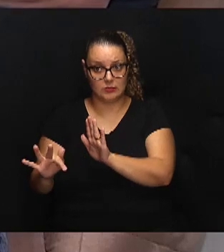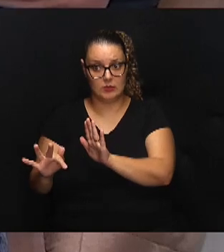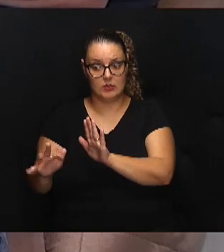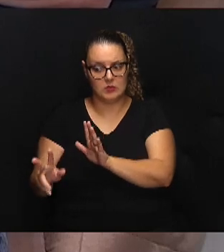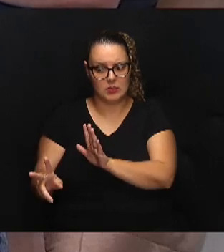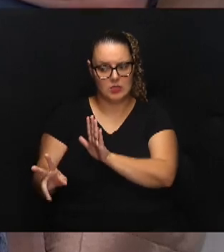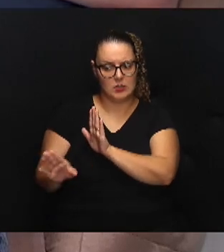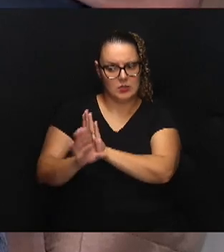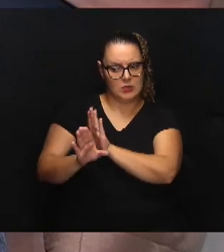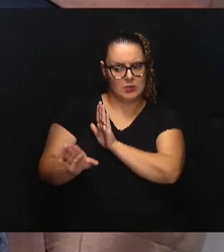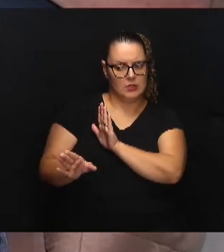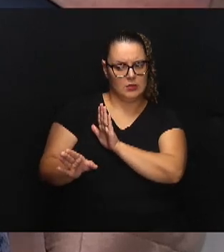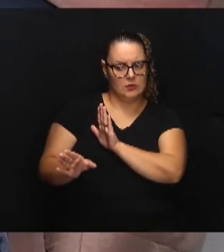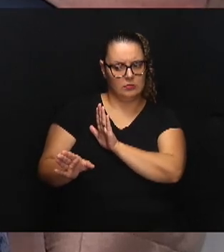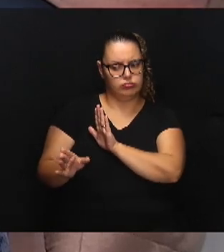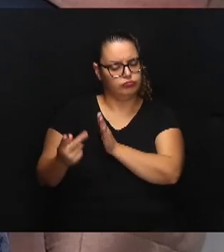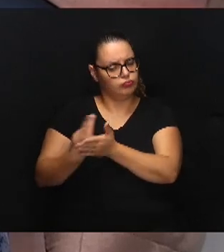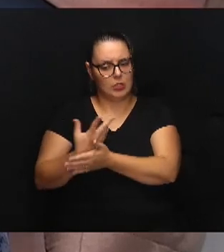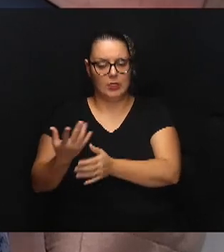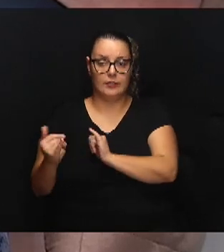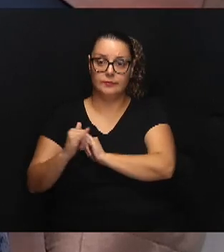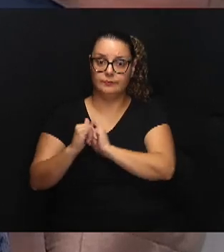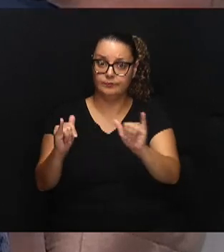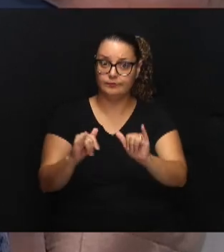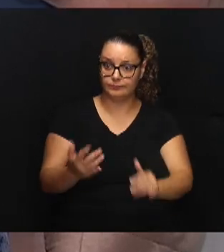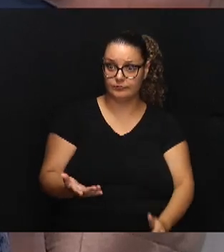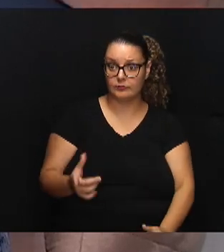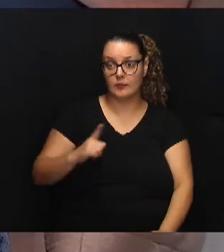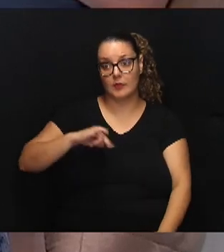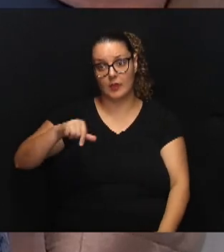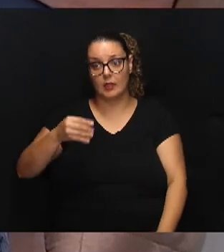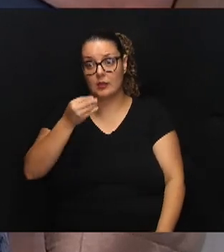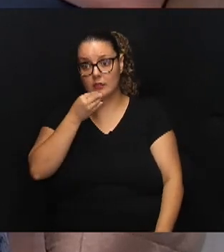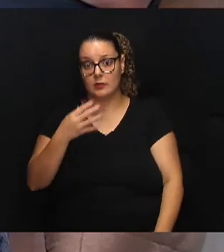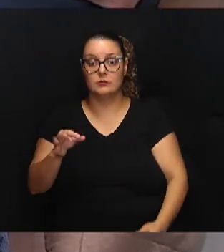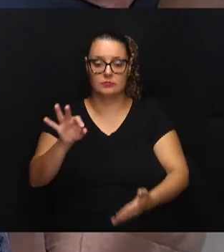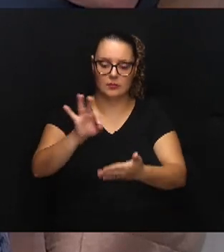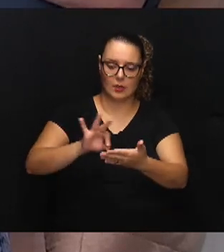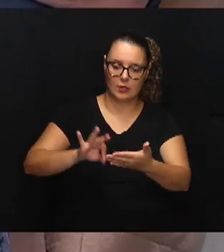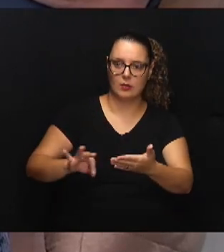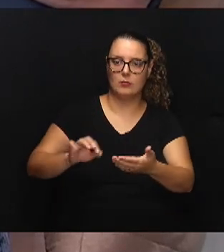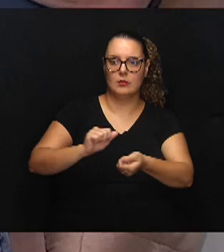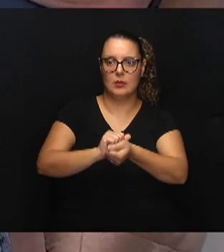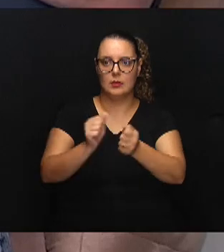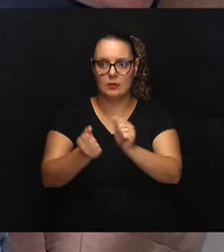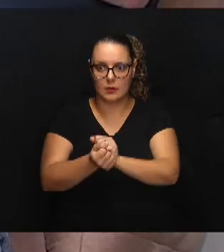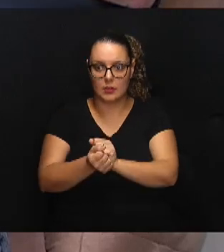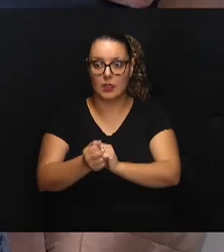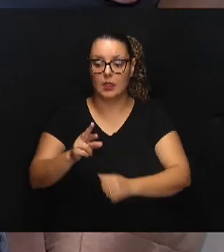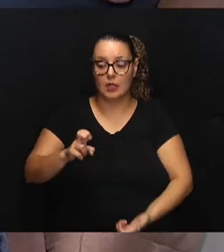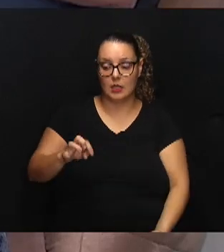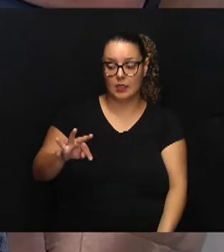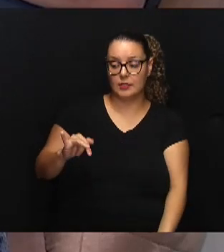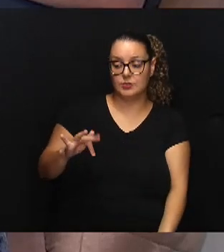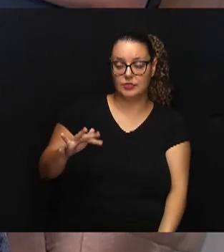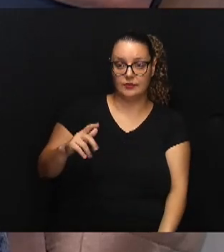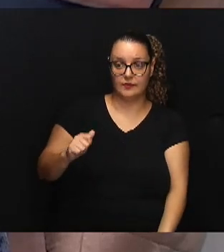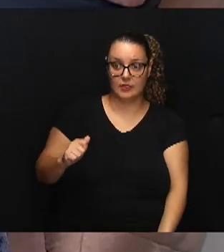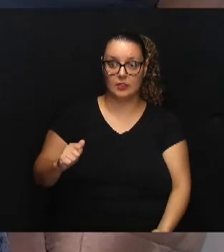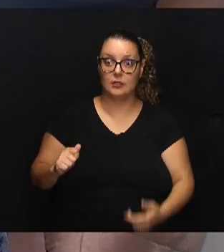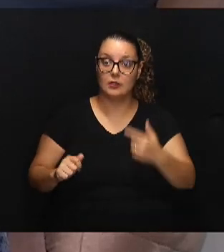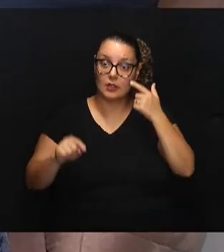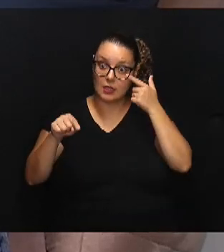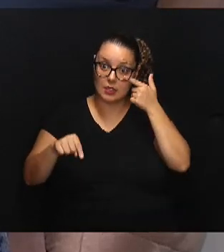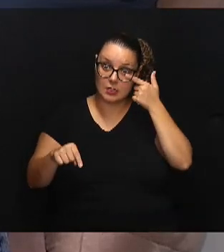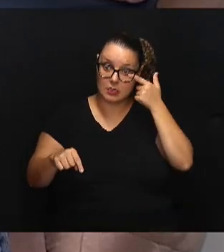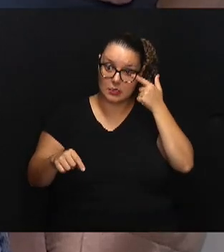te comunicar, e aí você tem, né, a oportunidade de fazer a correção, fazer a retífica, né, retificar essa